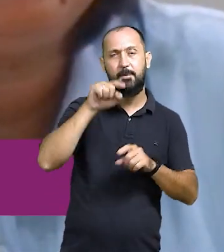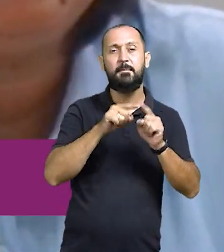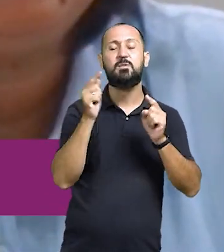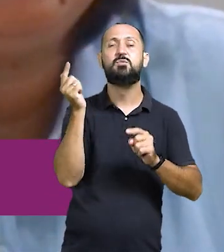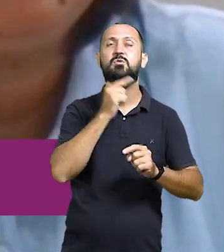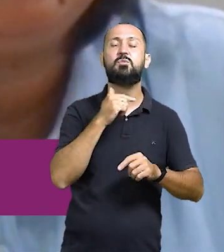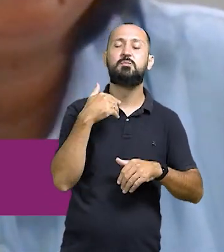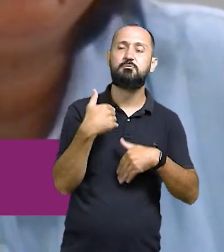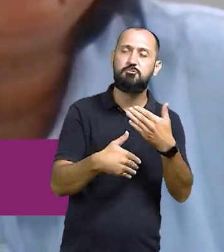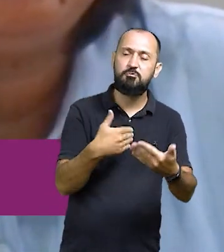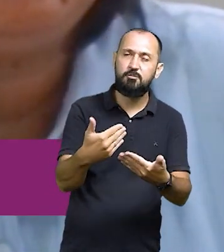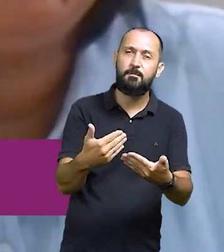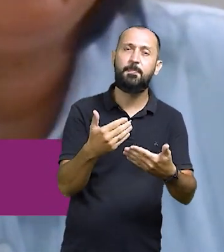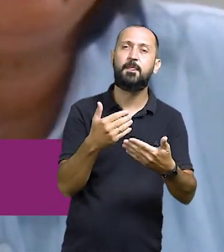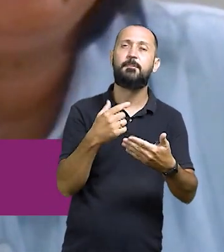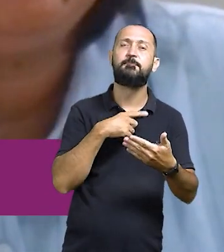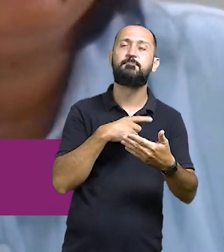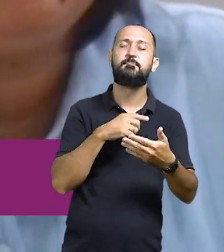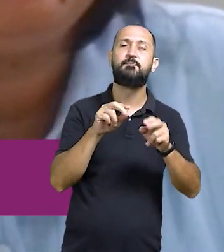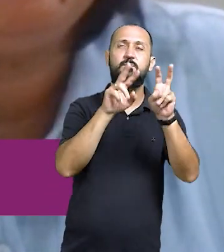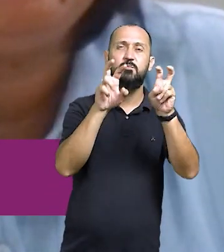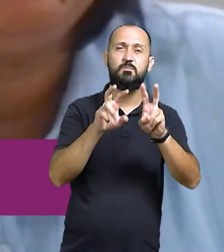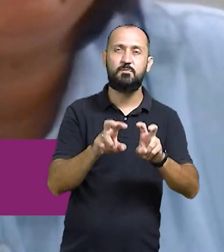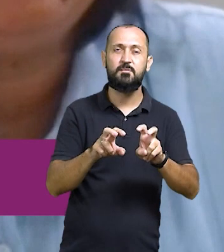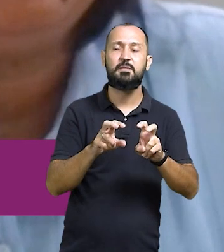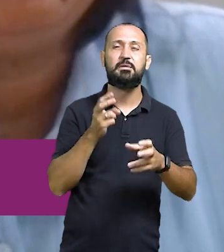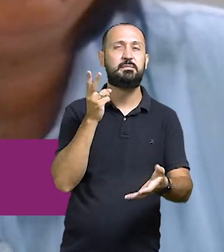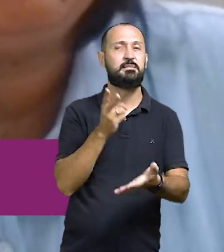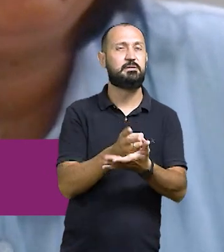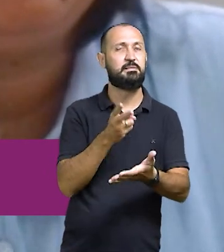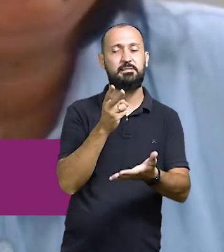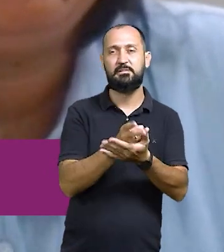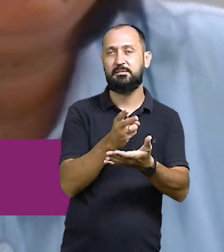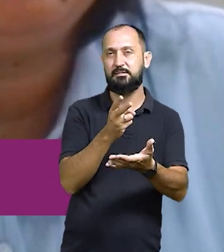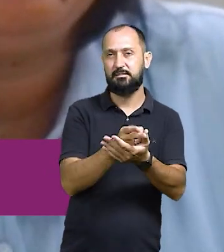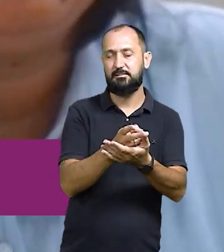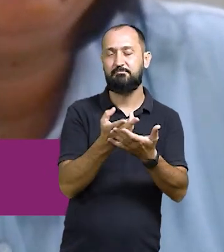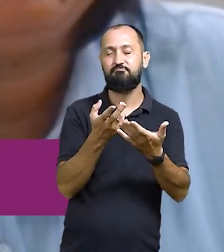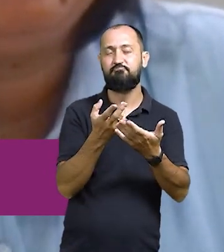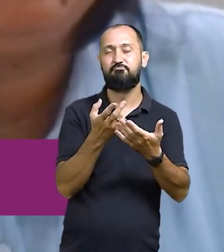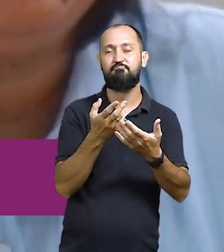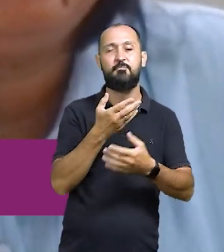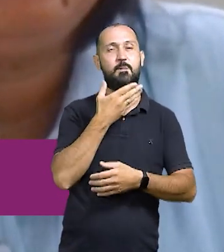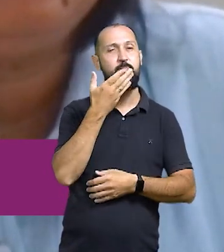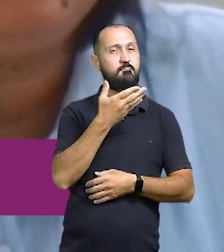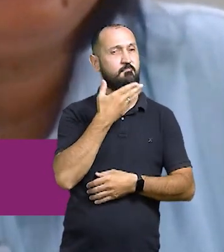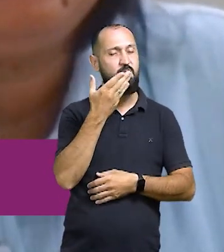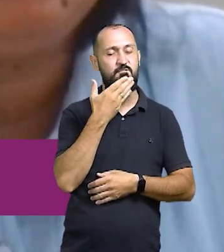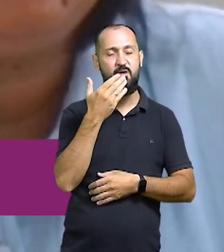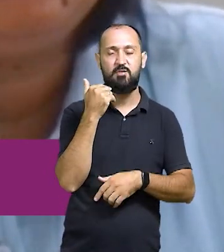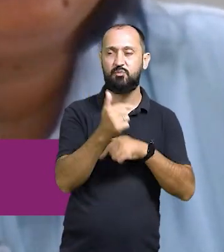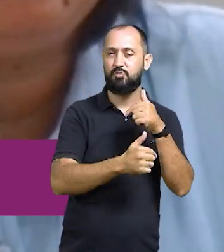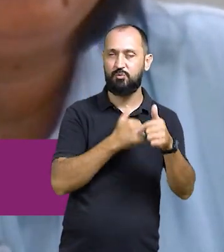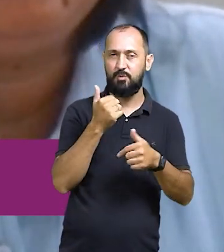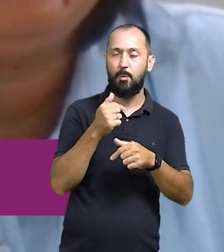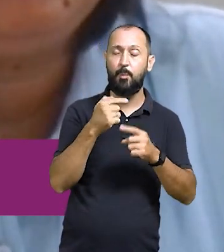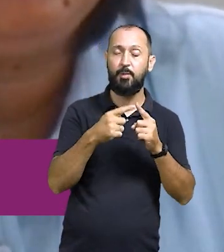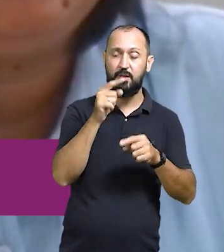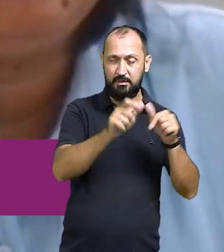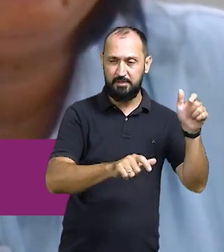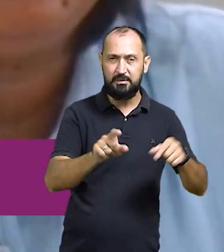falando de comportamentos, de relações sociais, e por motivos que a gente sabe, né, quais são, que a gente está falando, que por muito tempo foi normal que as